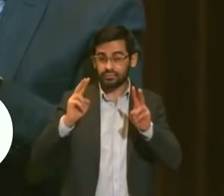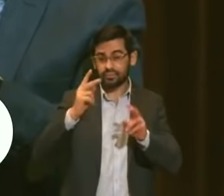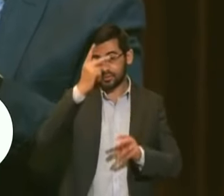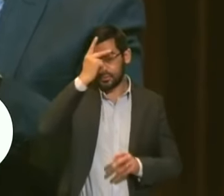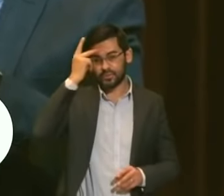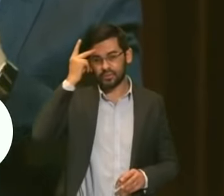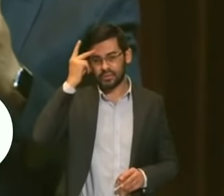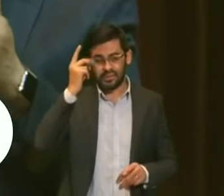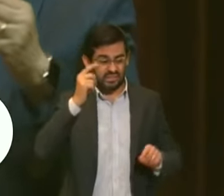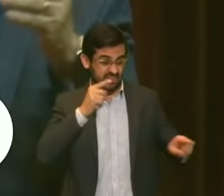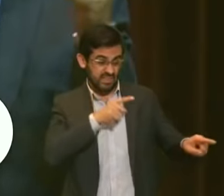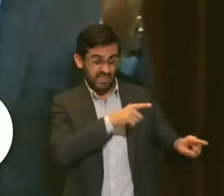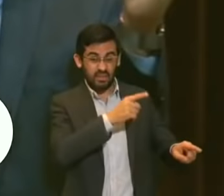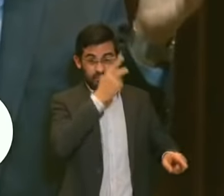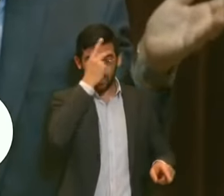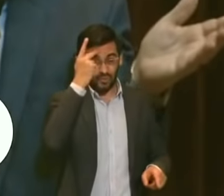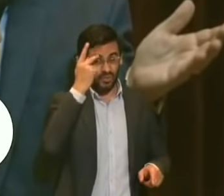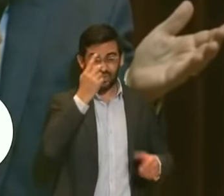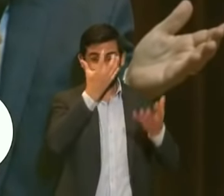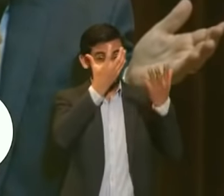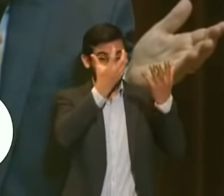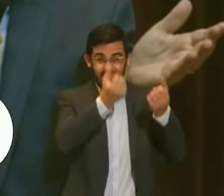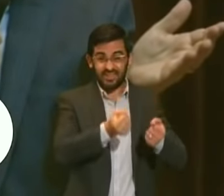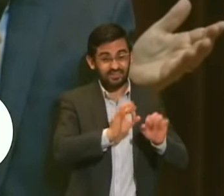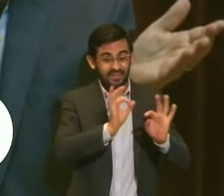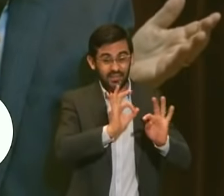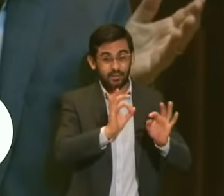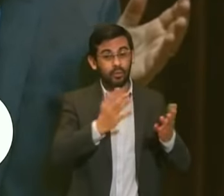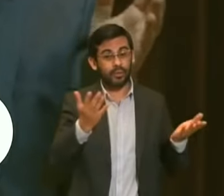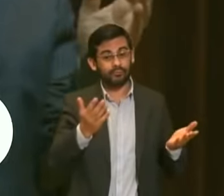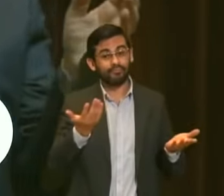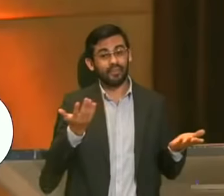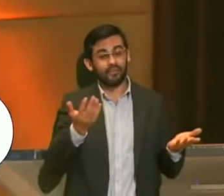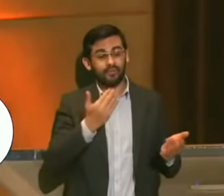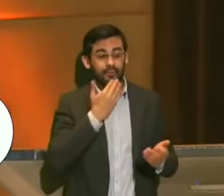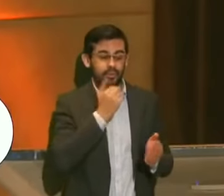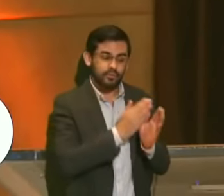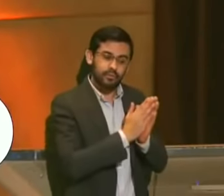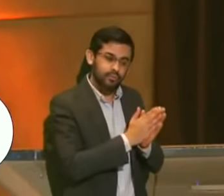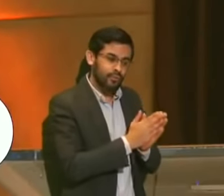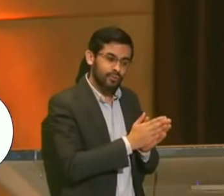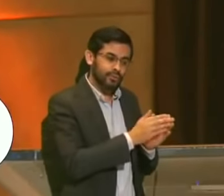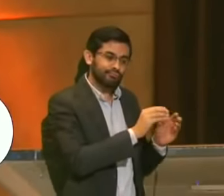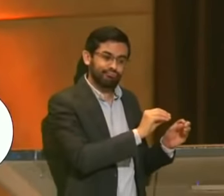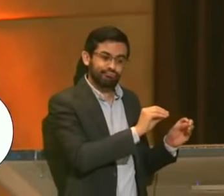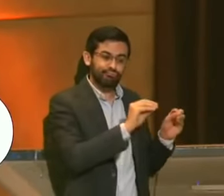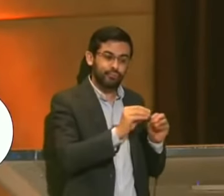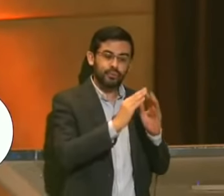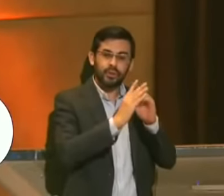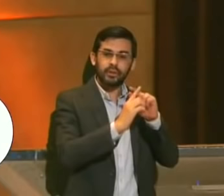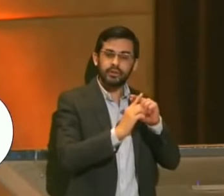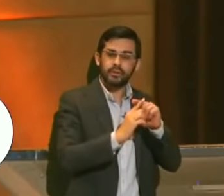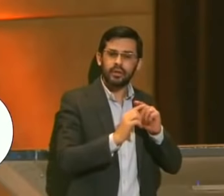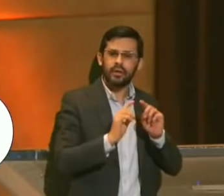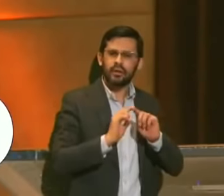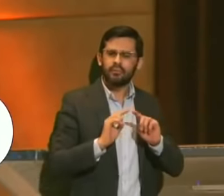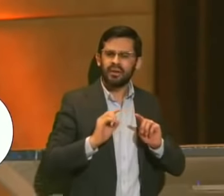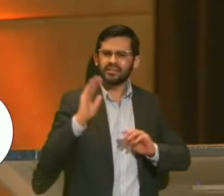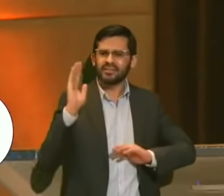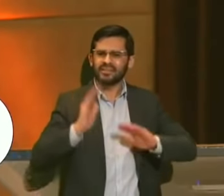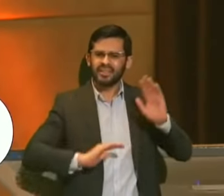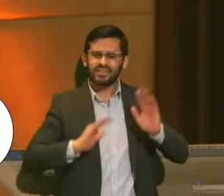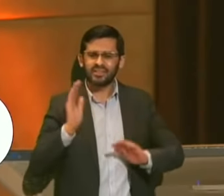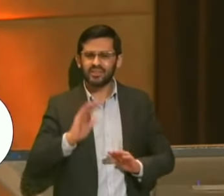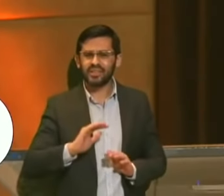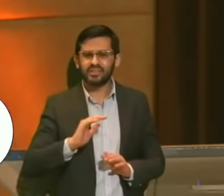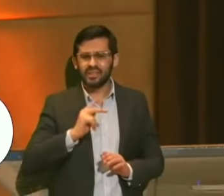publicamente, ela vai ser desligada da igreja. Agora, muita gente olha para isso como um